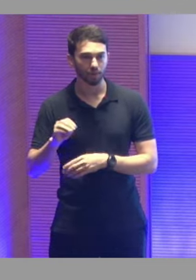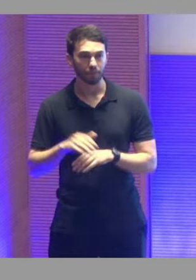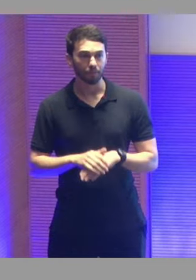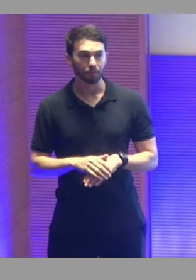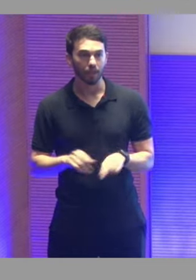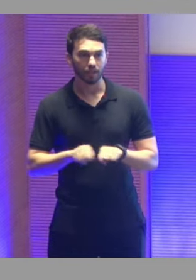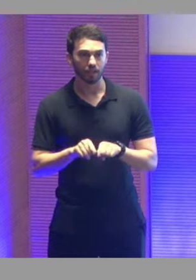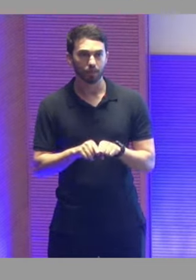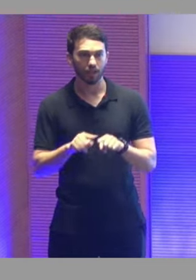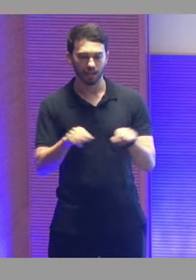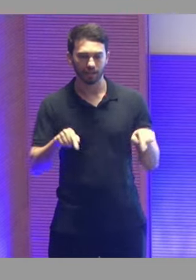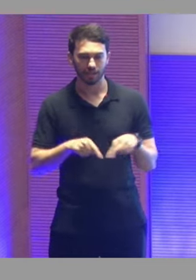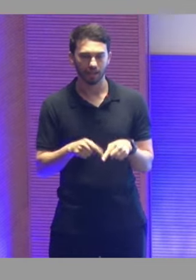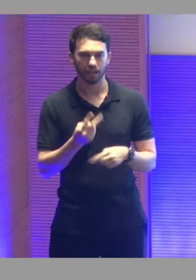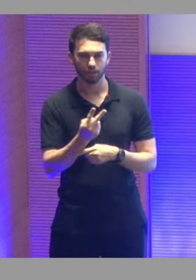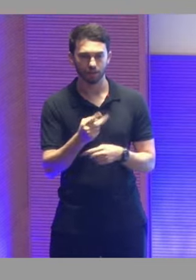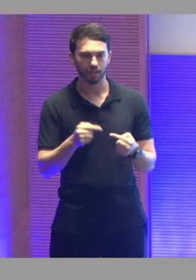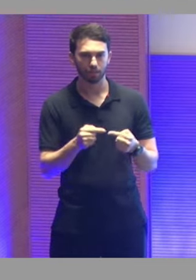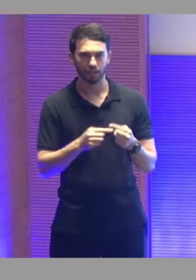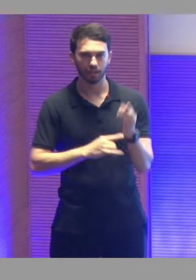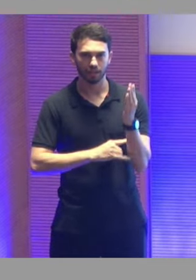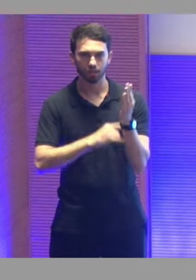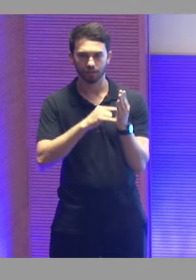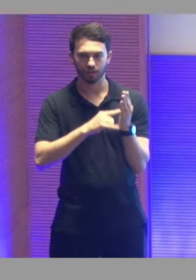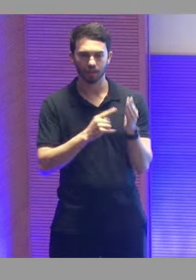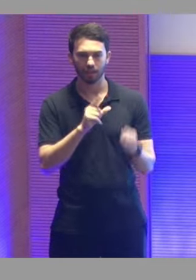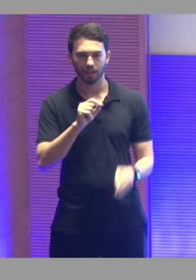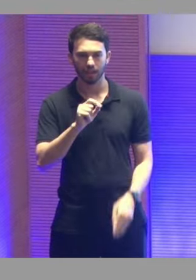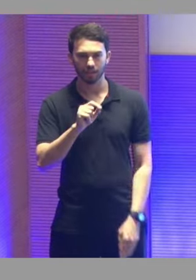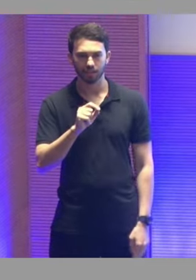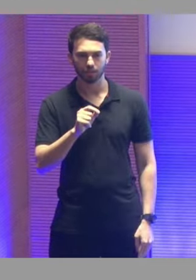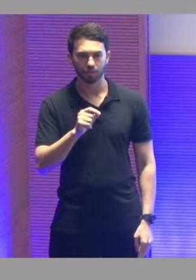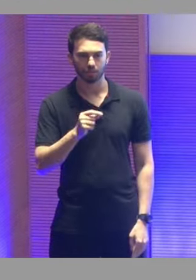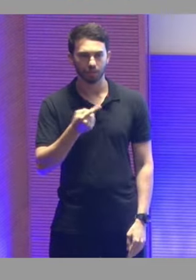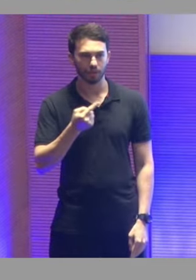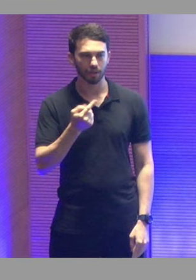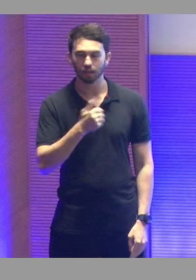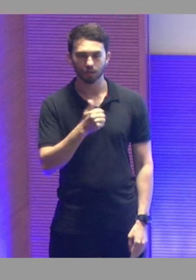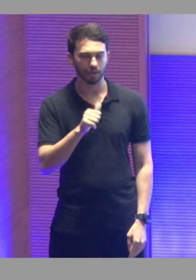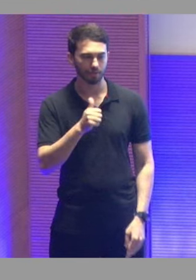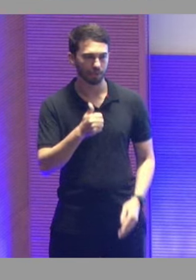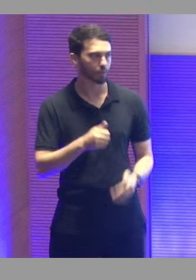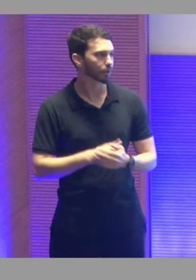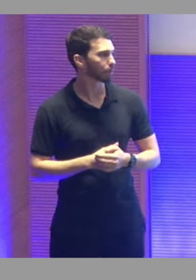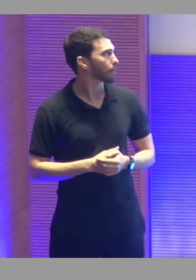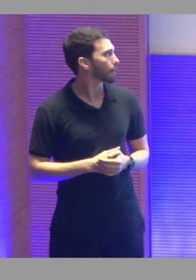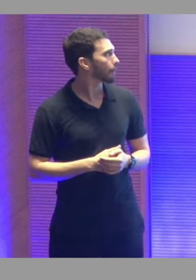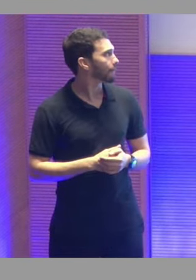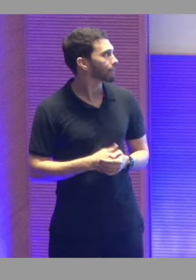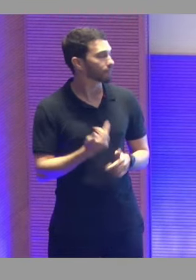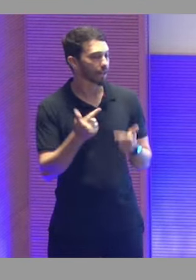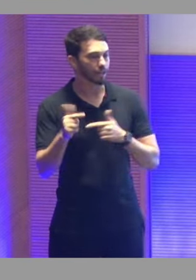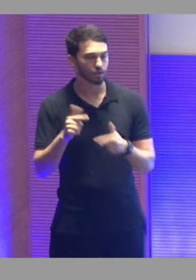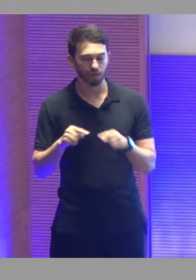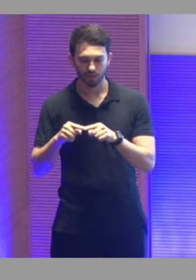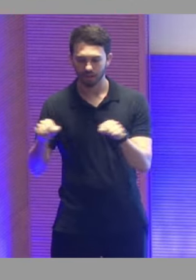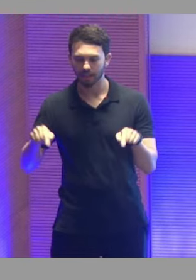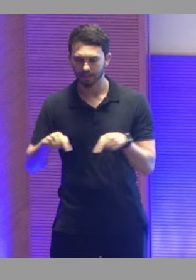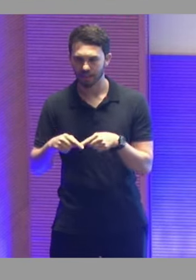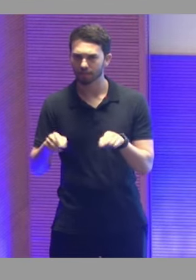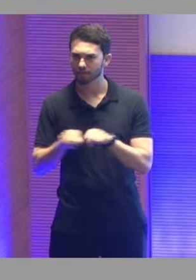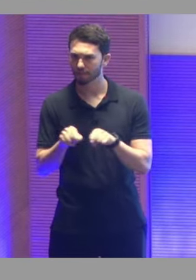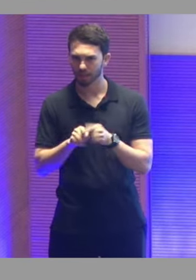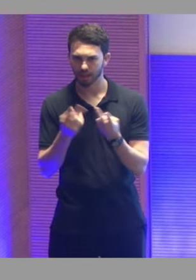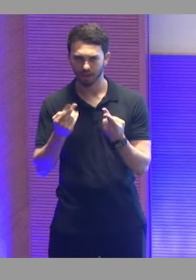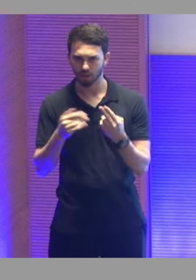sala dois ela está localizada no 11º andar Ok as demais salas estão também localizadas no